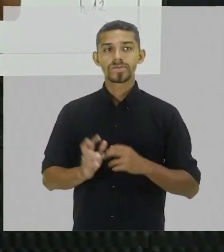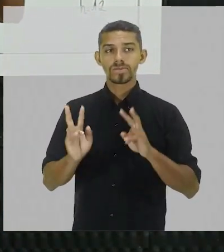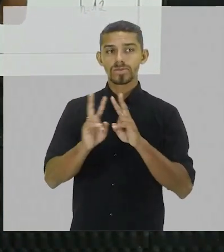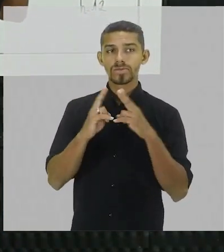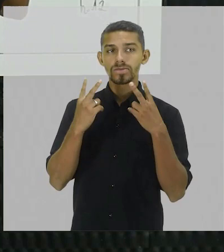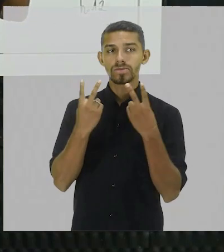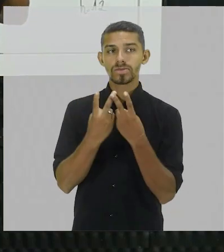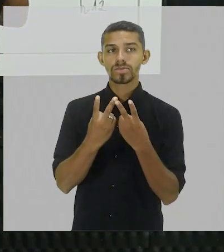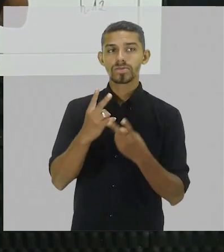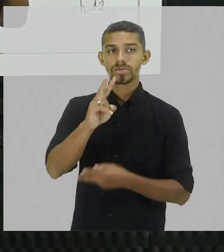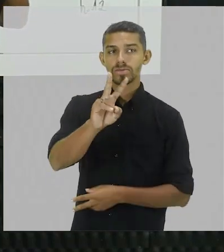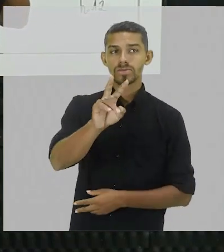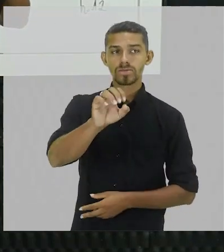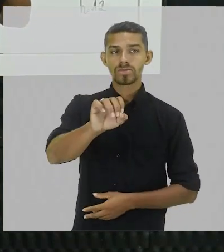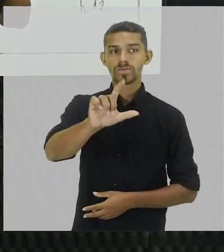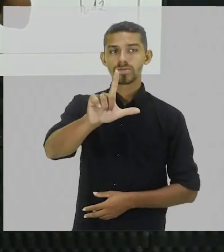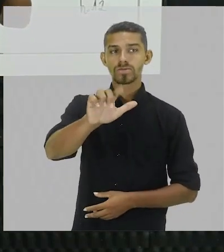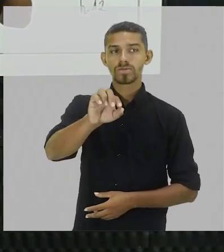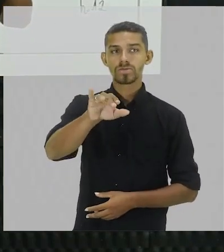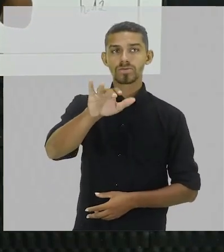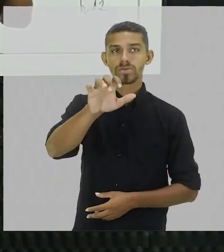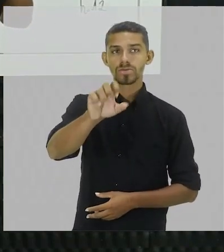volume do cone